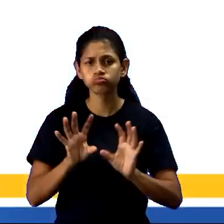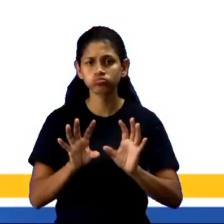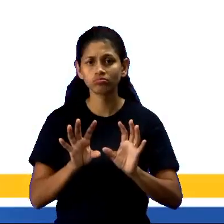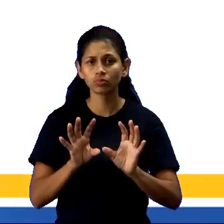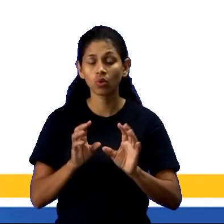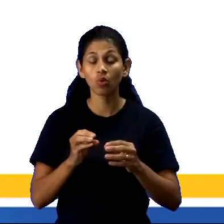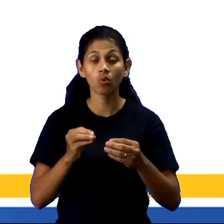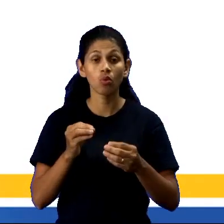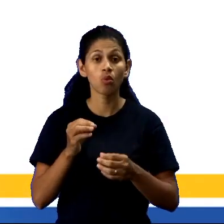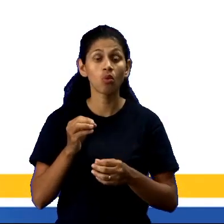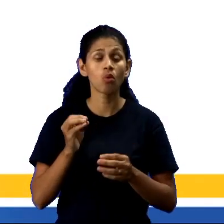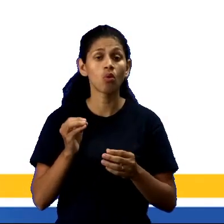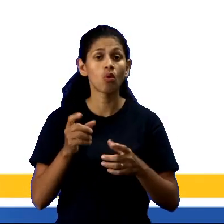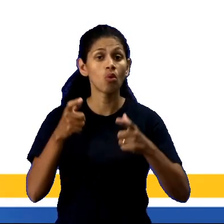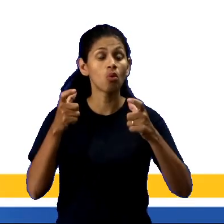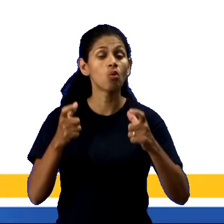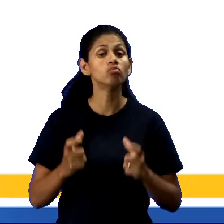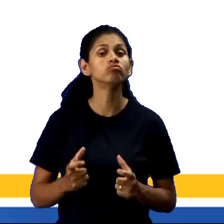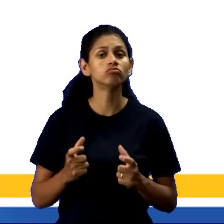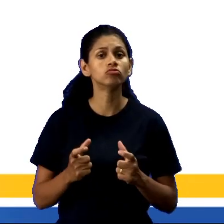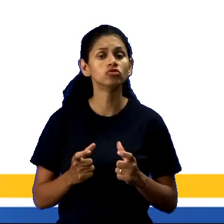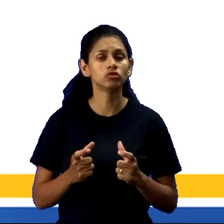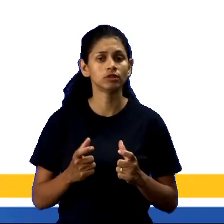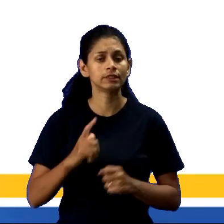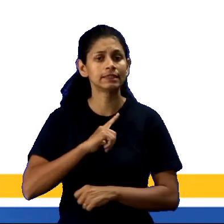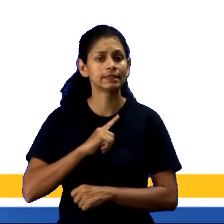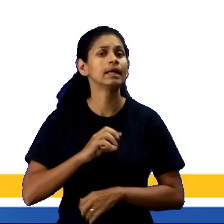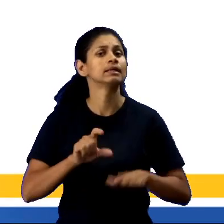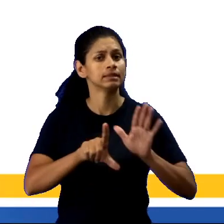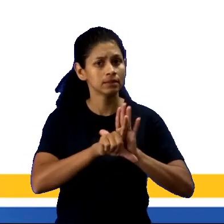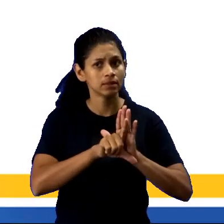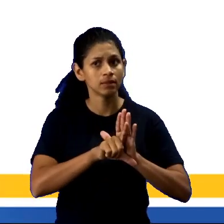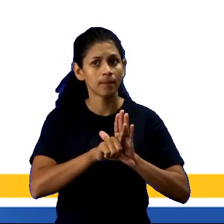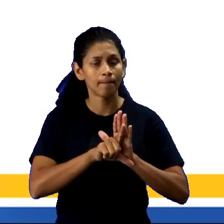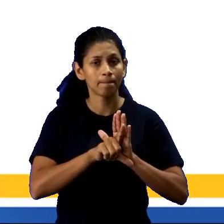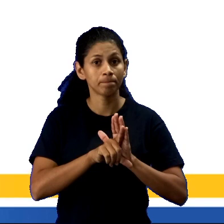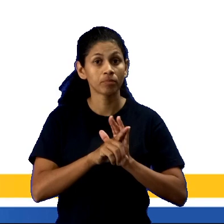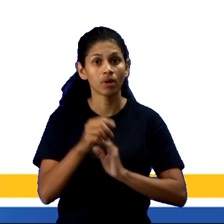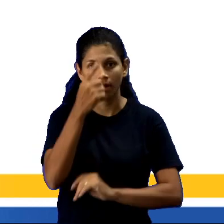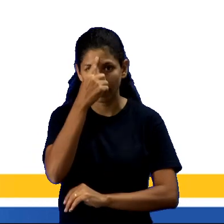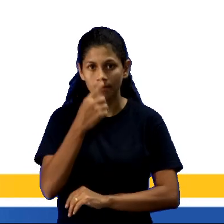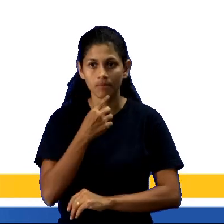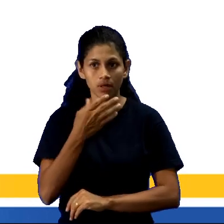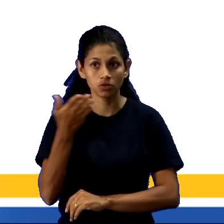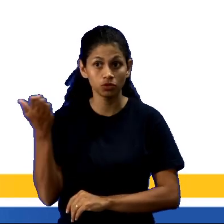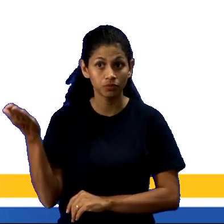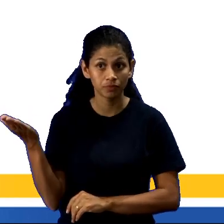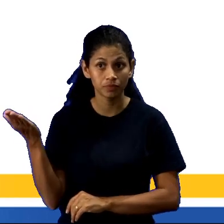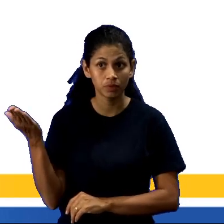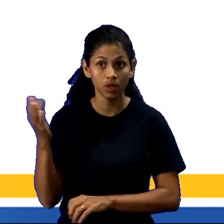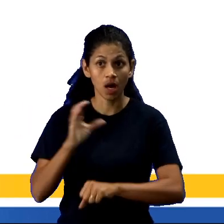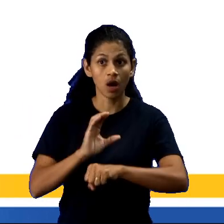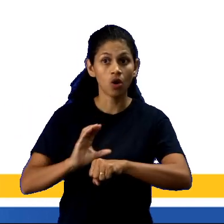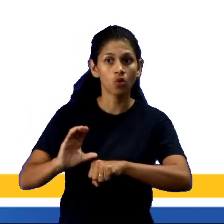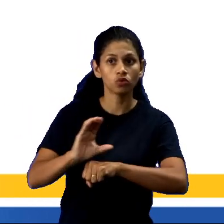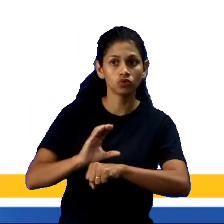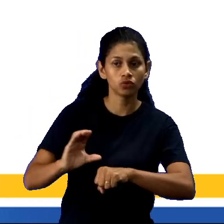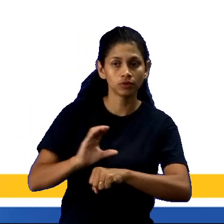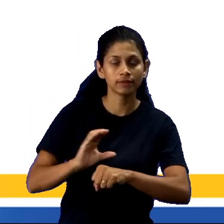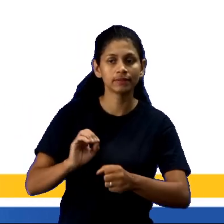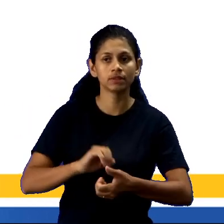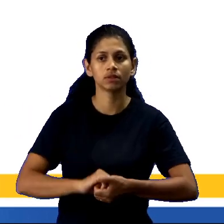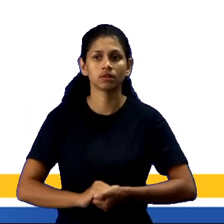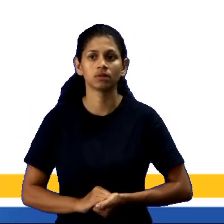essas leis? Observem, olha só a imagem da Constituição, temos a imagem da